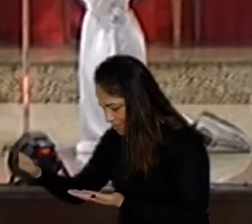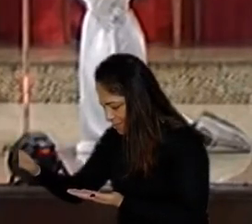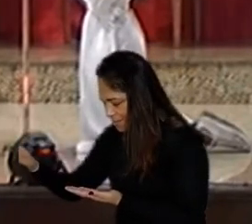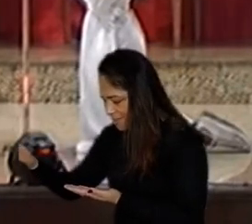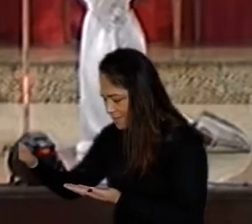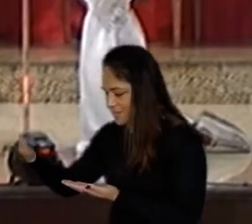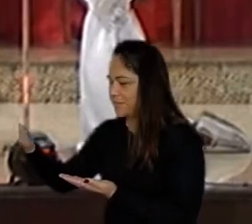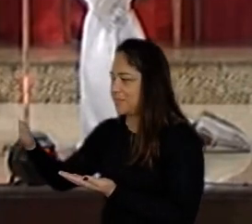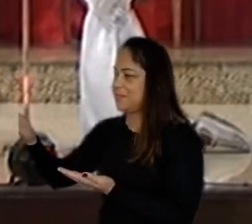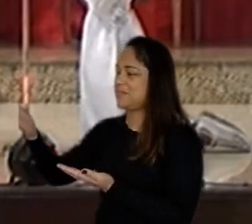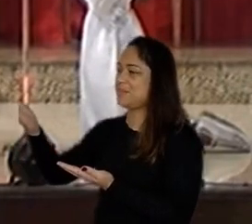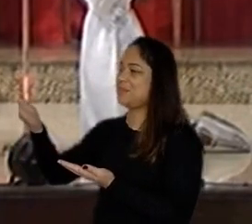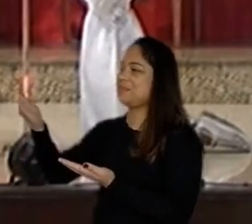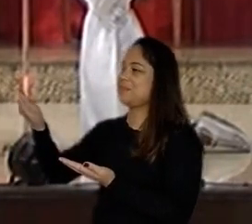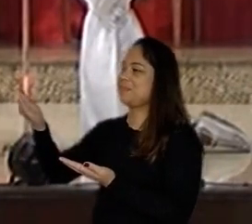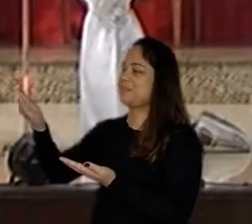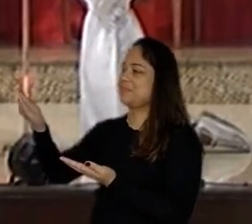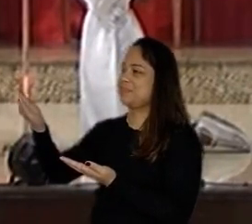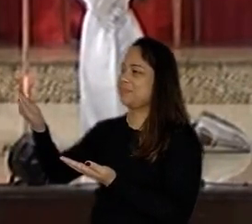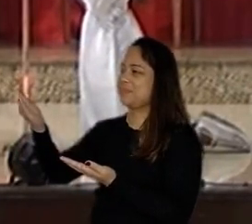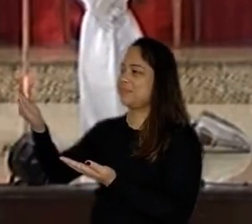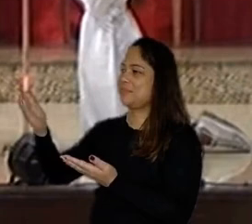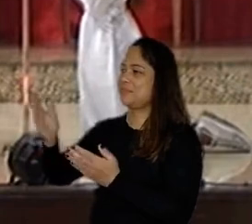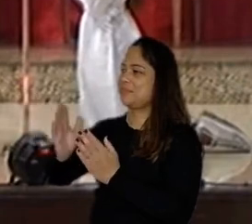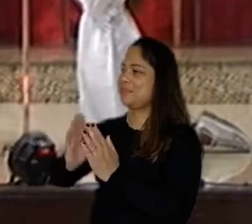Santíssimo e Diviníssimo